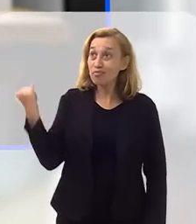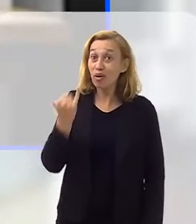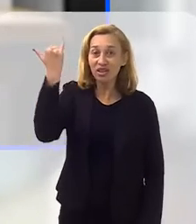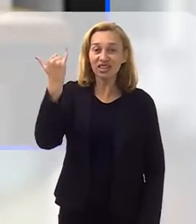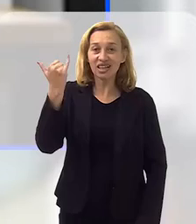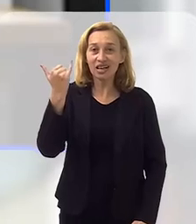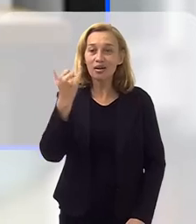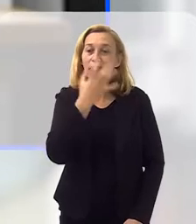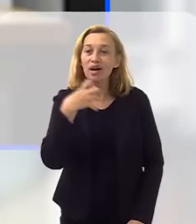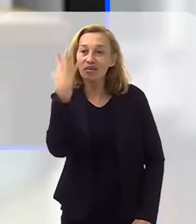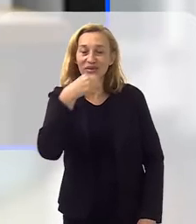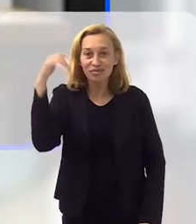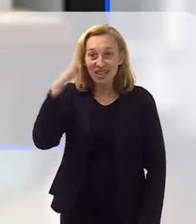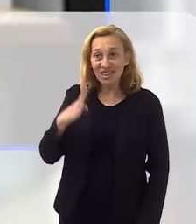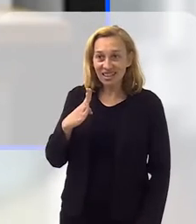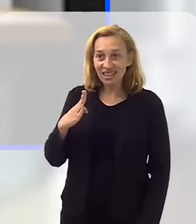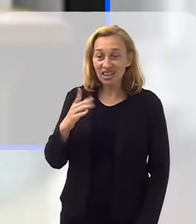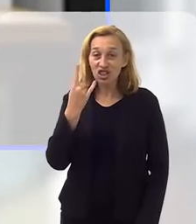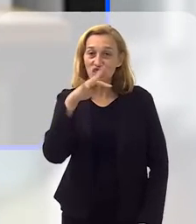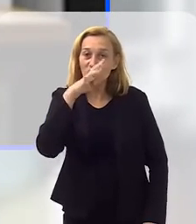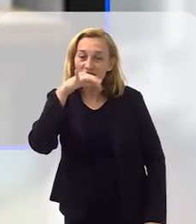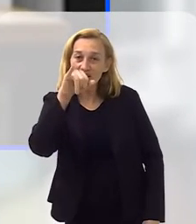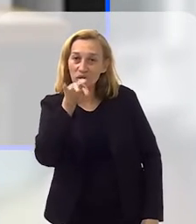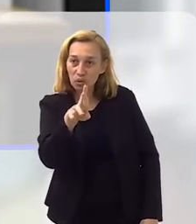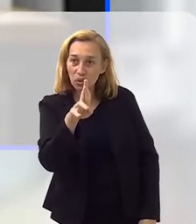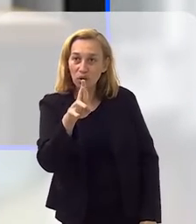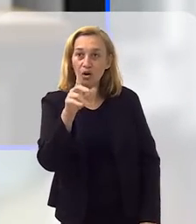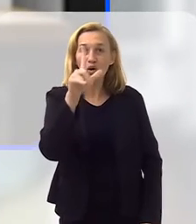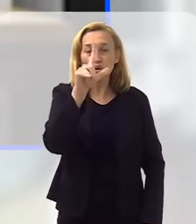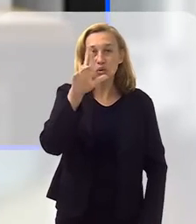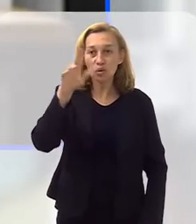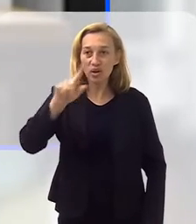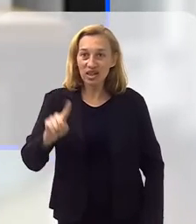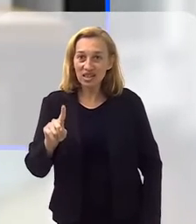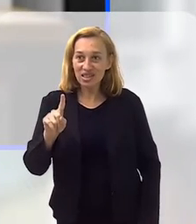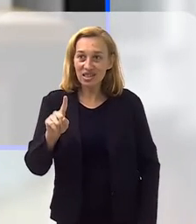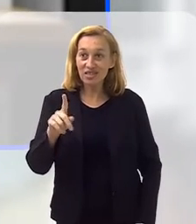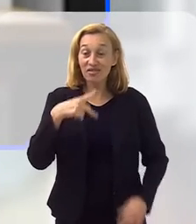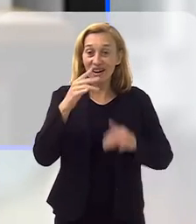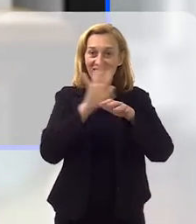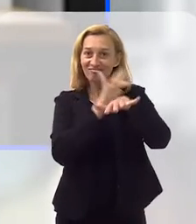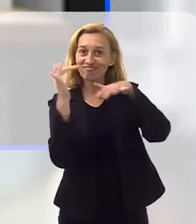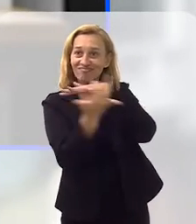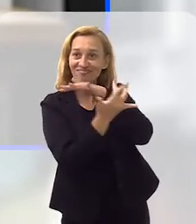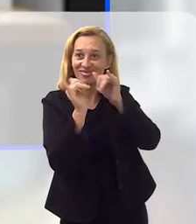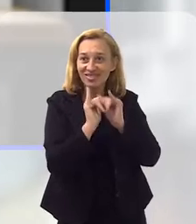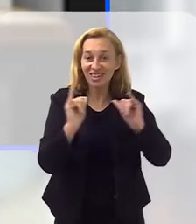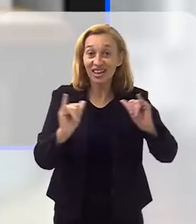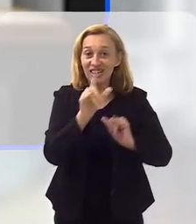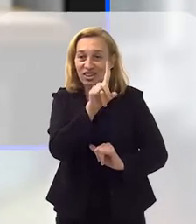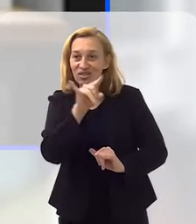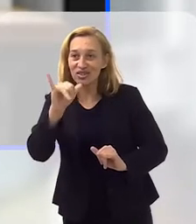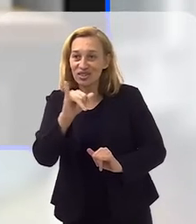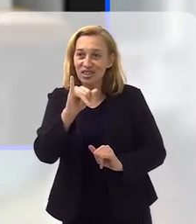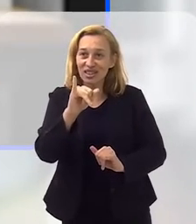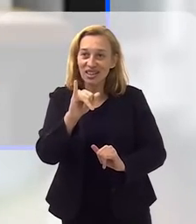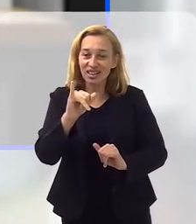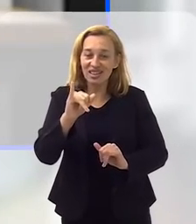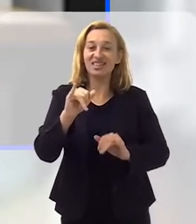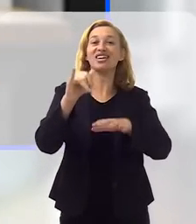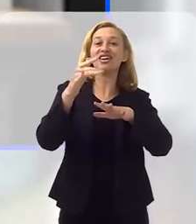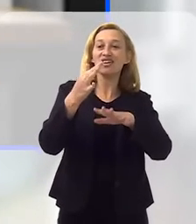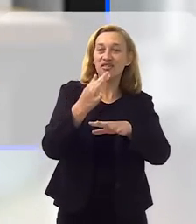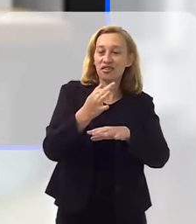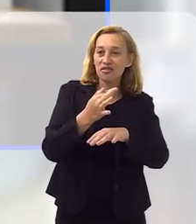para a música brasileira é tanta que o historiador Luiz Antônio Simas chegou a declarar nas redes sociais que a data